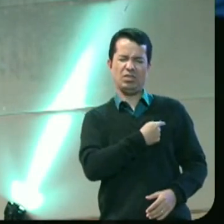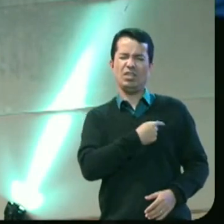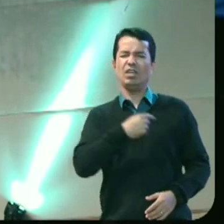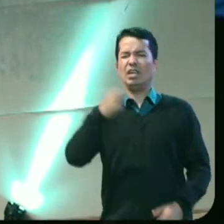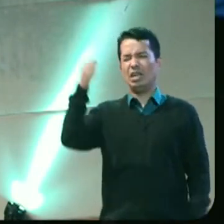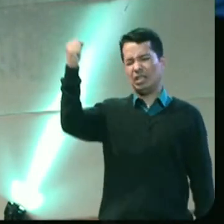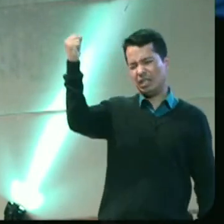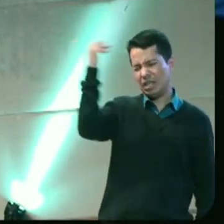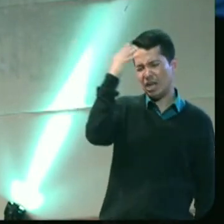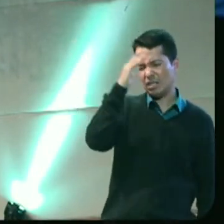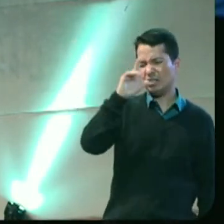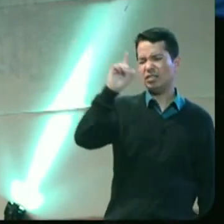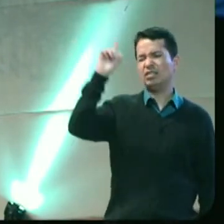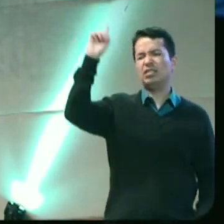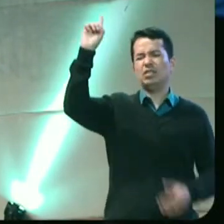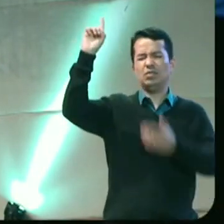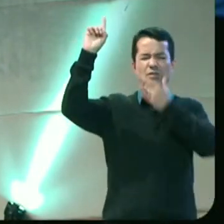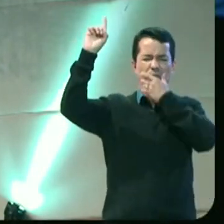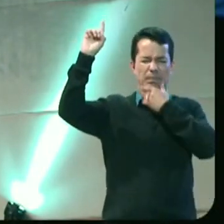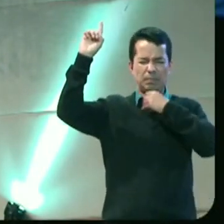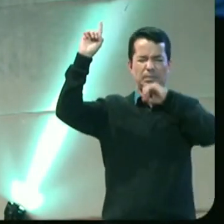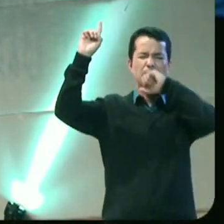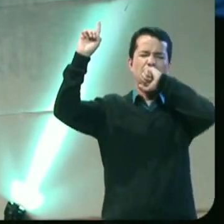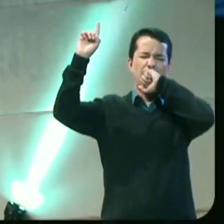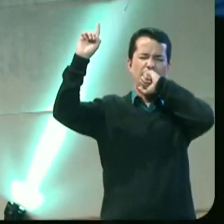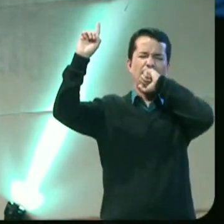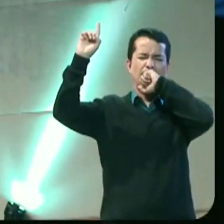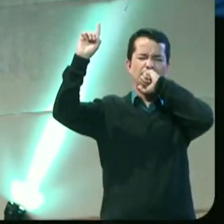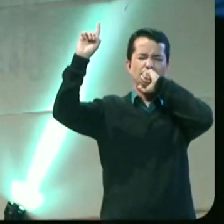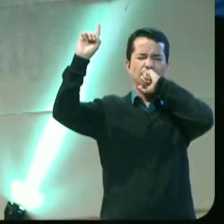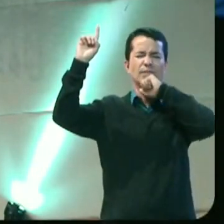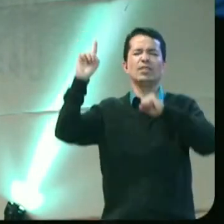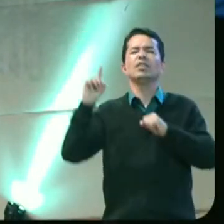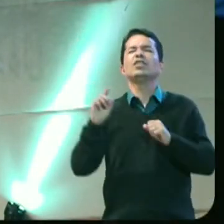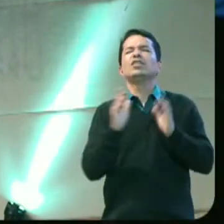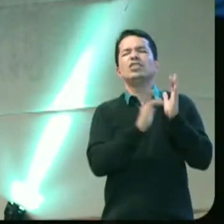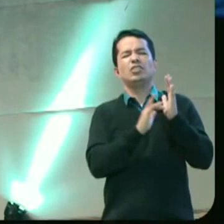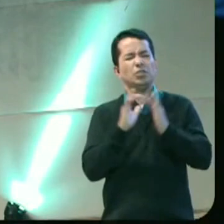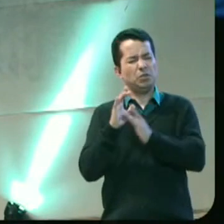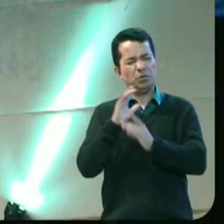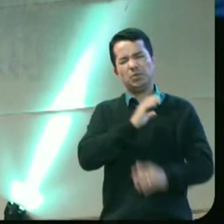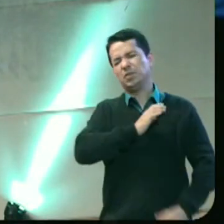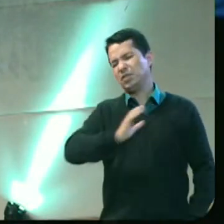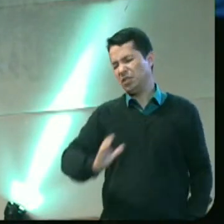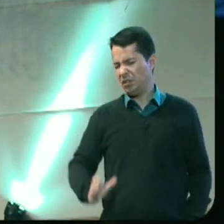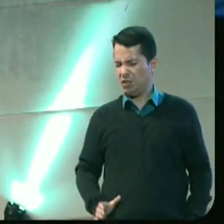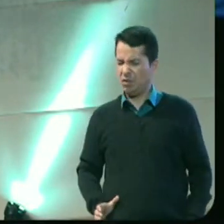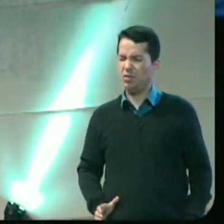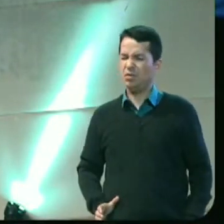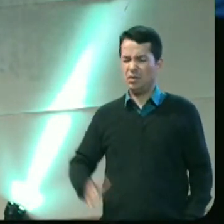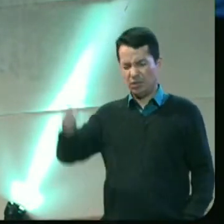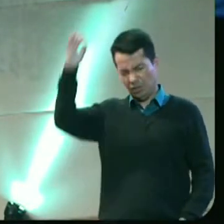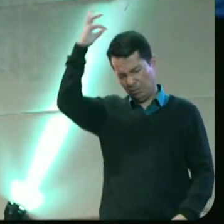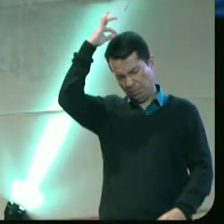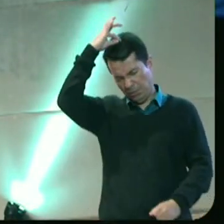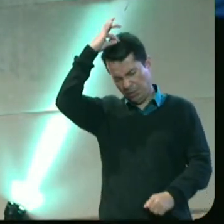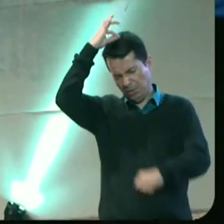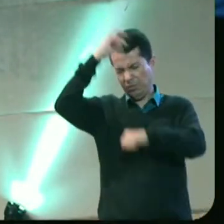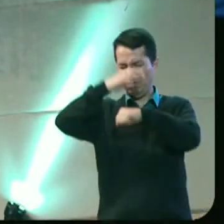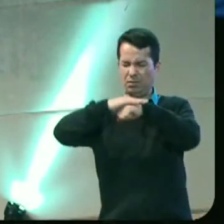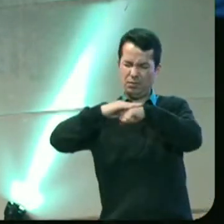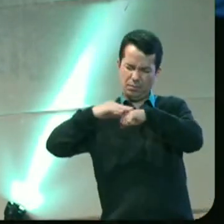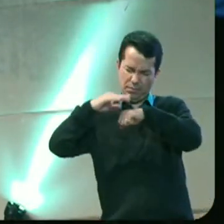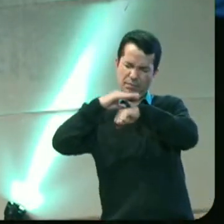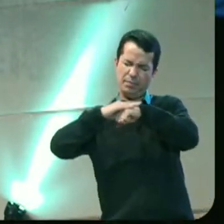graça do nosso Deus, Pai, que a graça do nosso Senhor Jesus Cristo, que as consolações do Santo Espírito